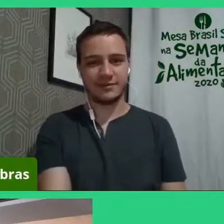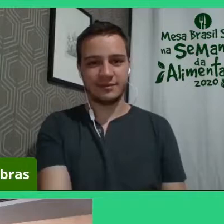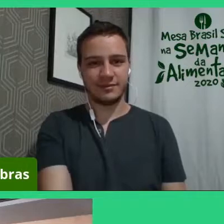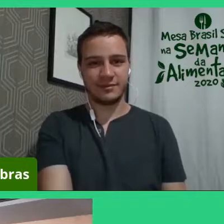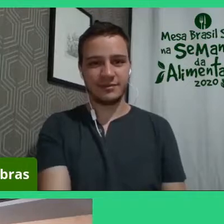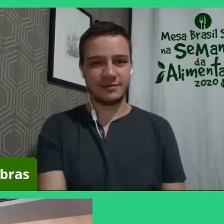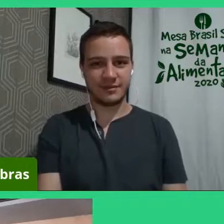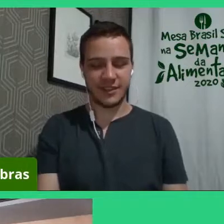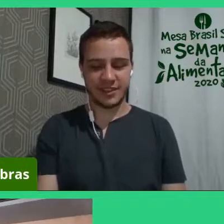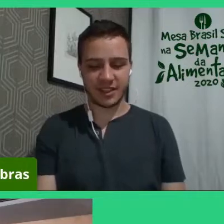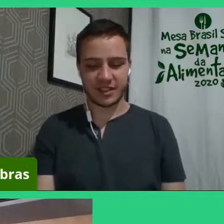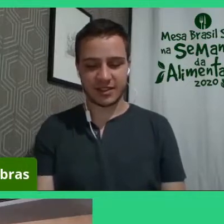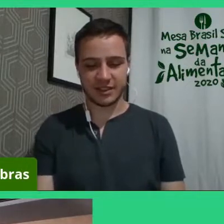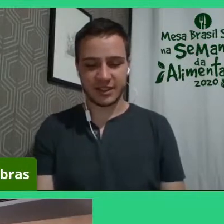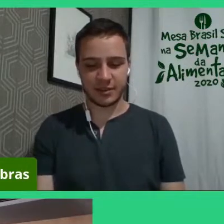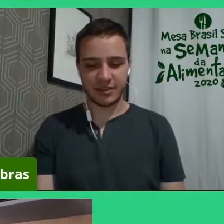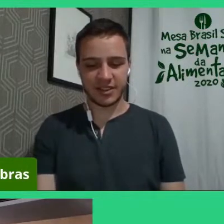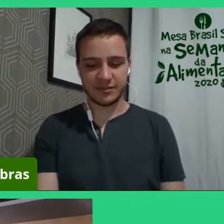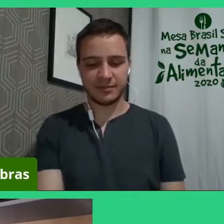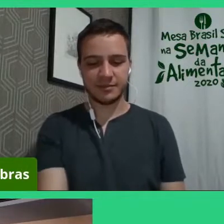Deixa eu botar para cá.